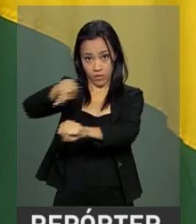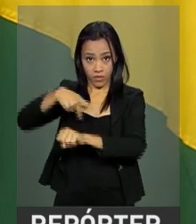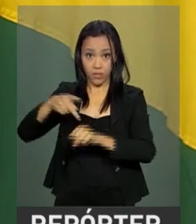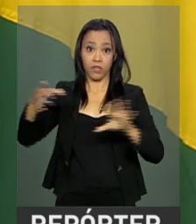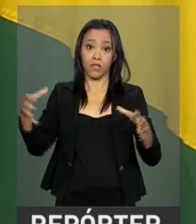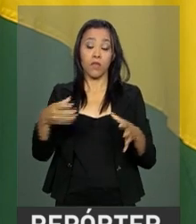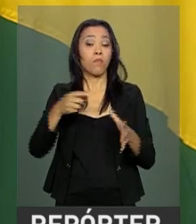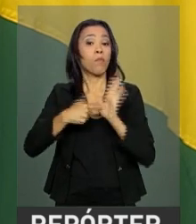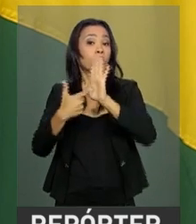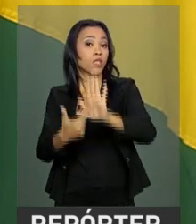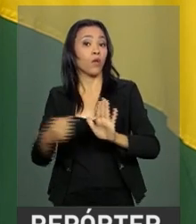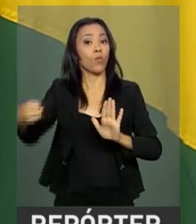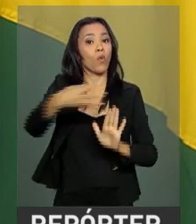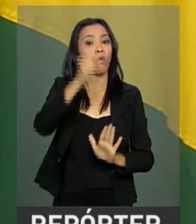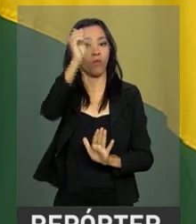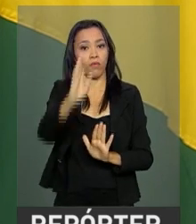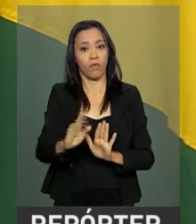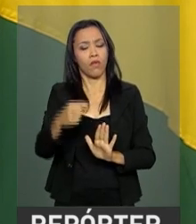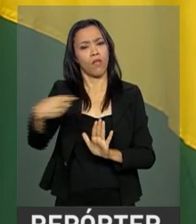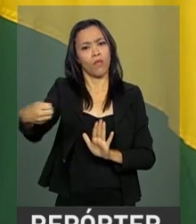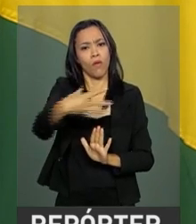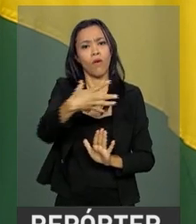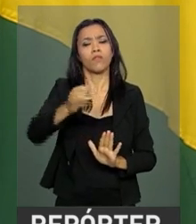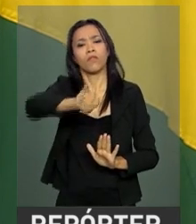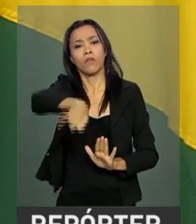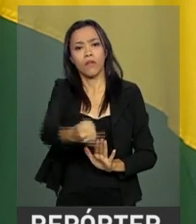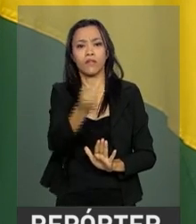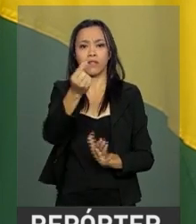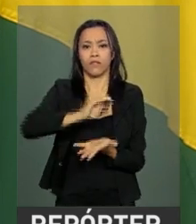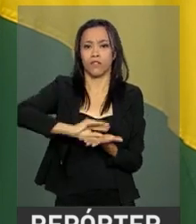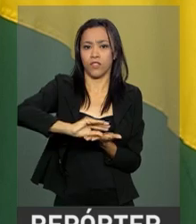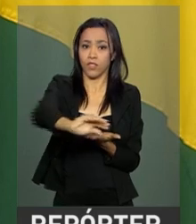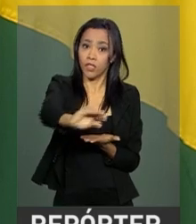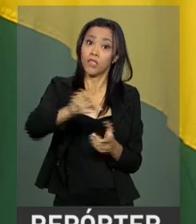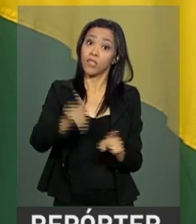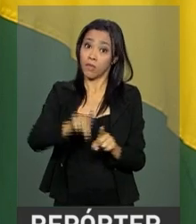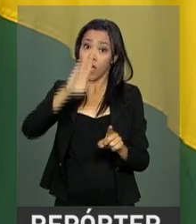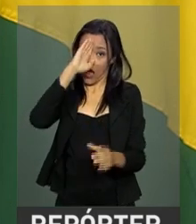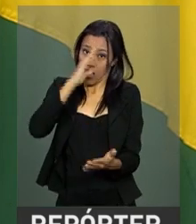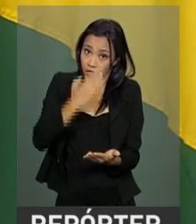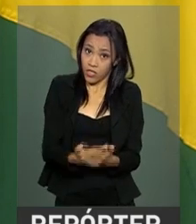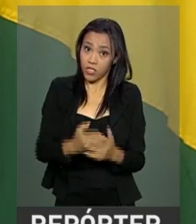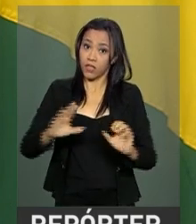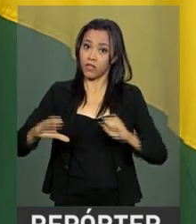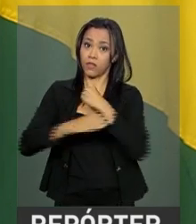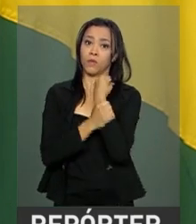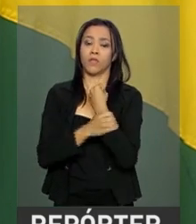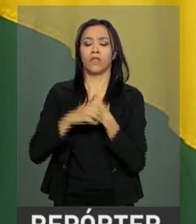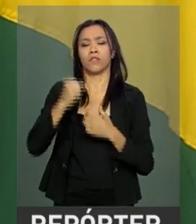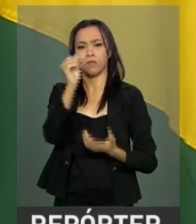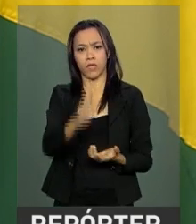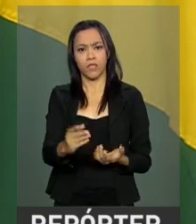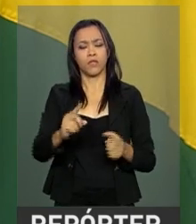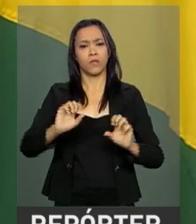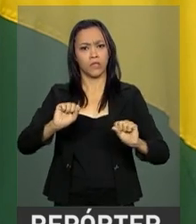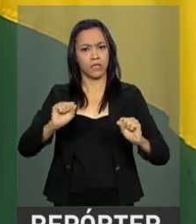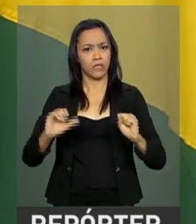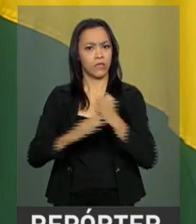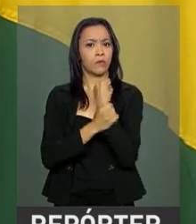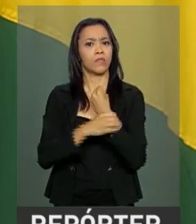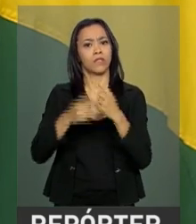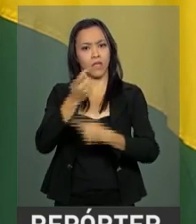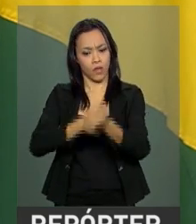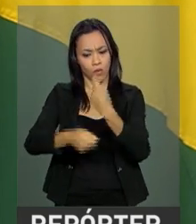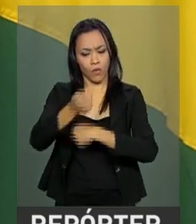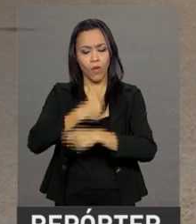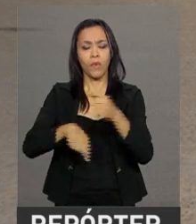o novo Brasil que estamos construindo, com renovadas oportunidades de investimento, recuperação da credibilidade, estabilidade econômica e